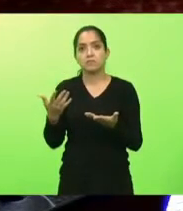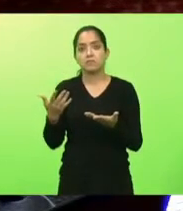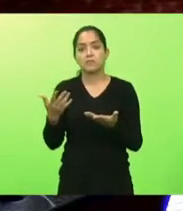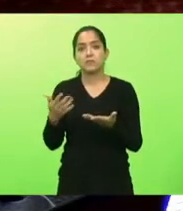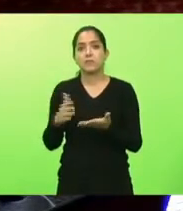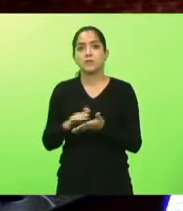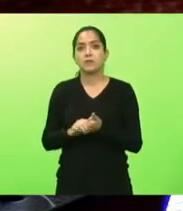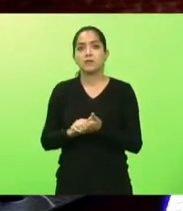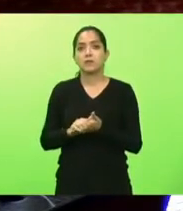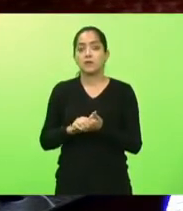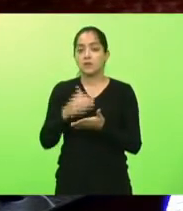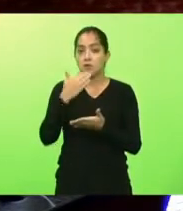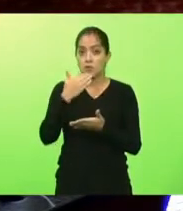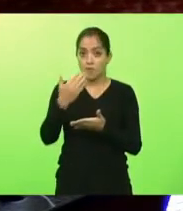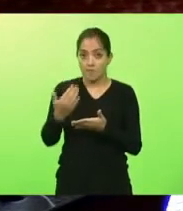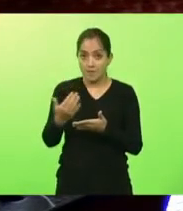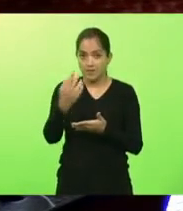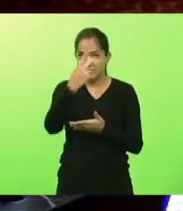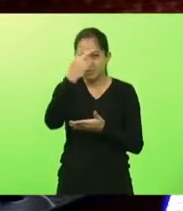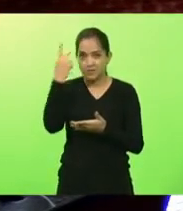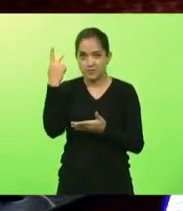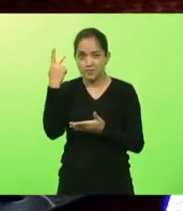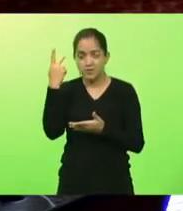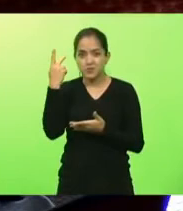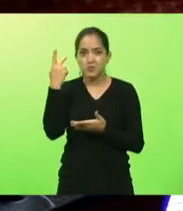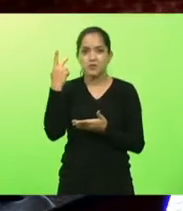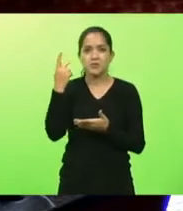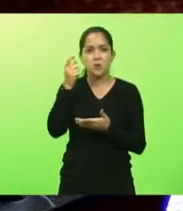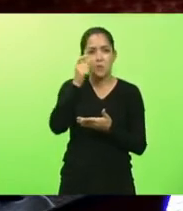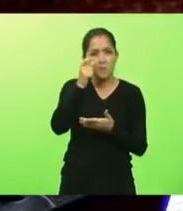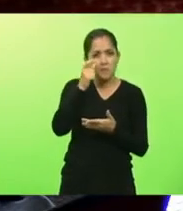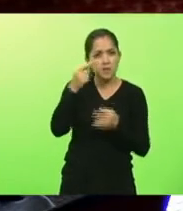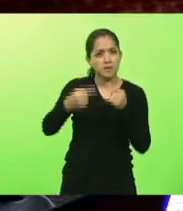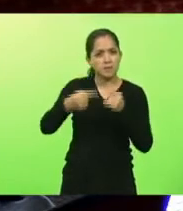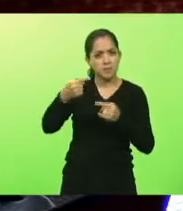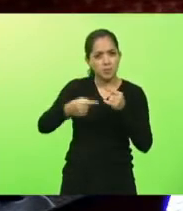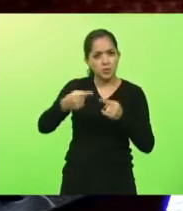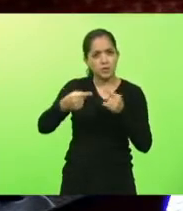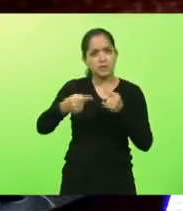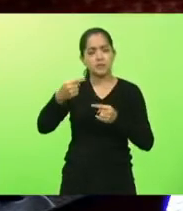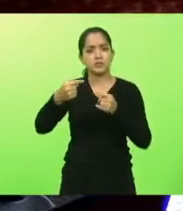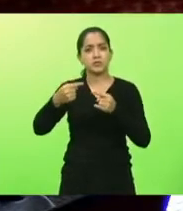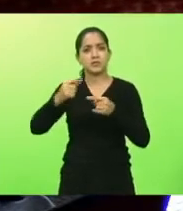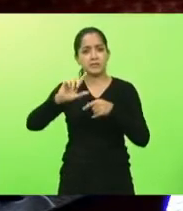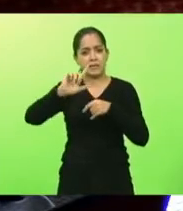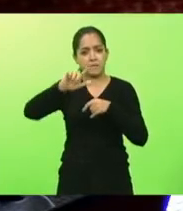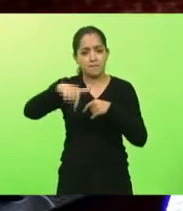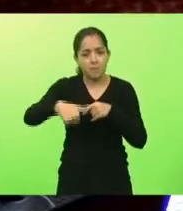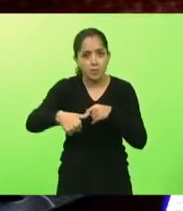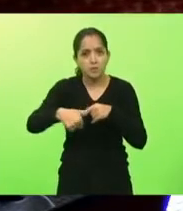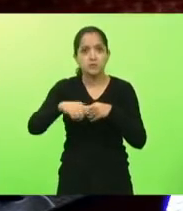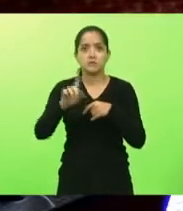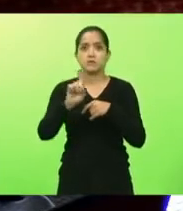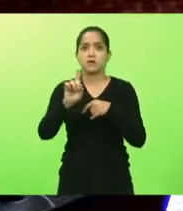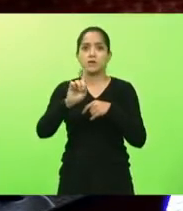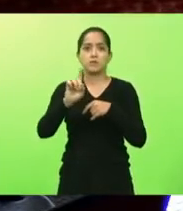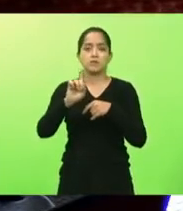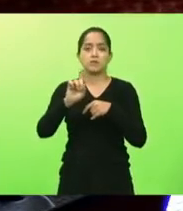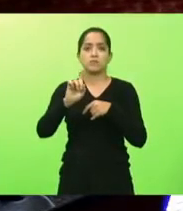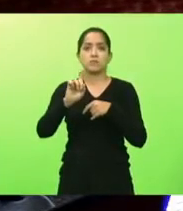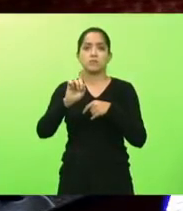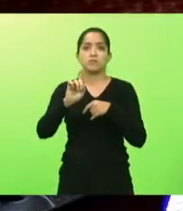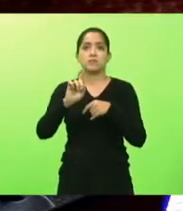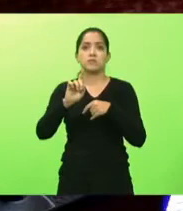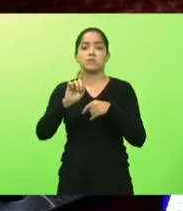eu peço para as pessoas mesmo, comecem a acompanhar a política, não só depois que acontece, que a gente não está no século passado, que acontecia